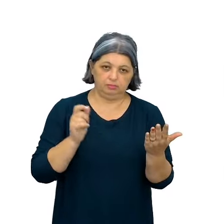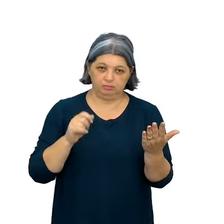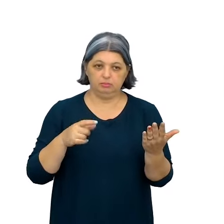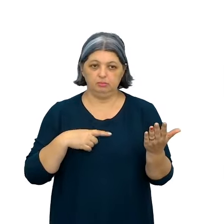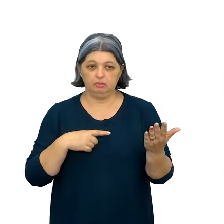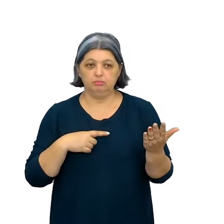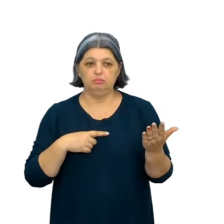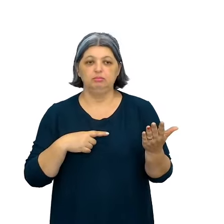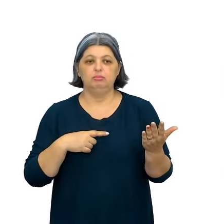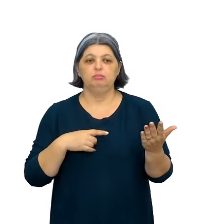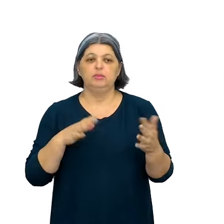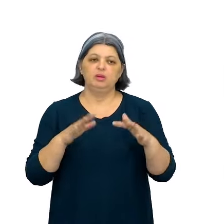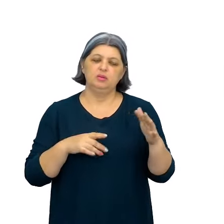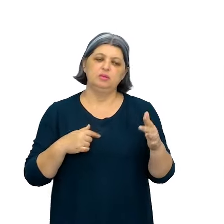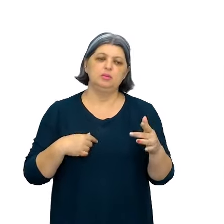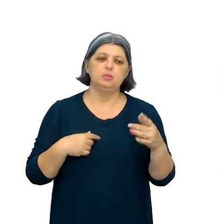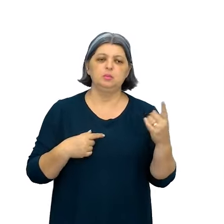uma